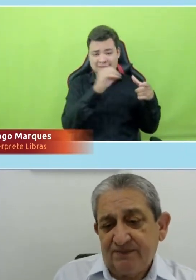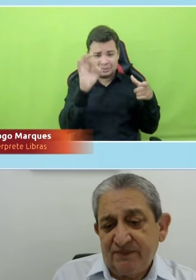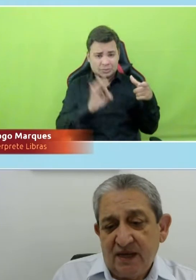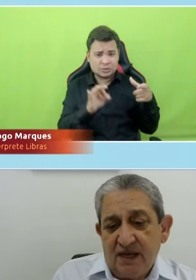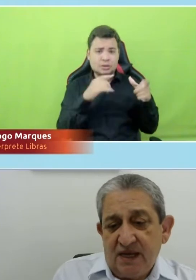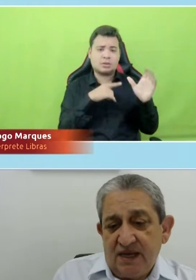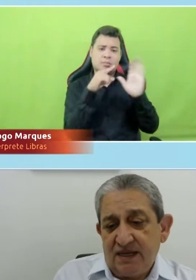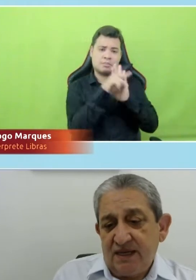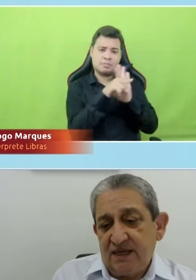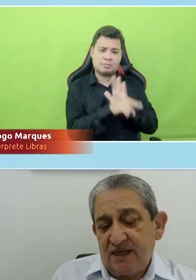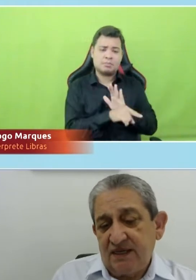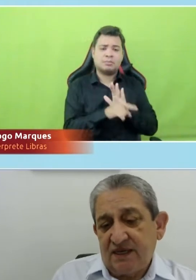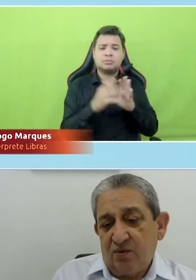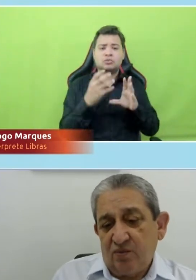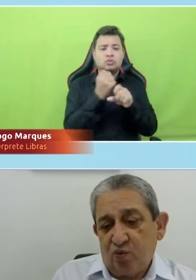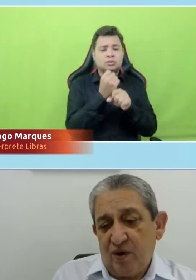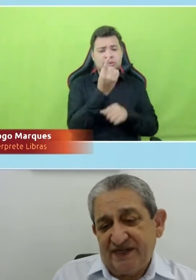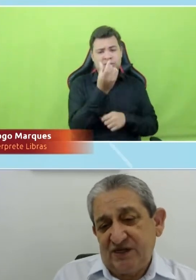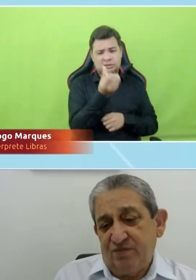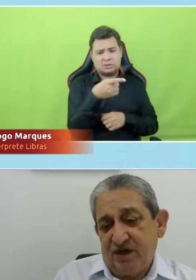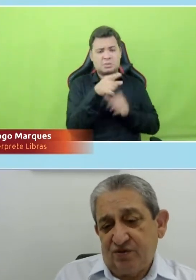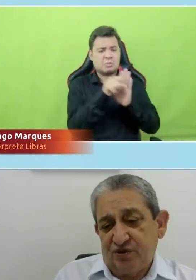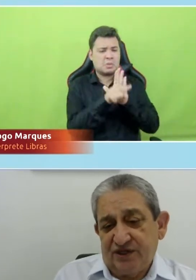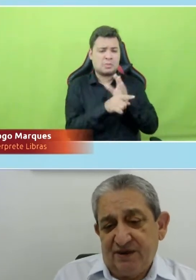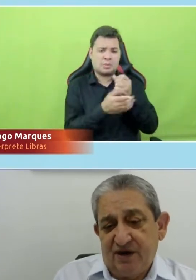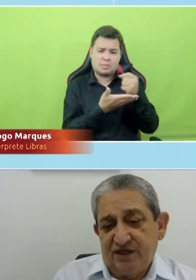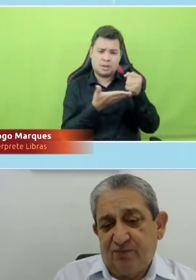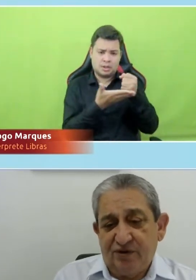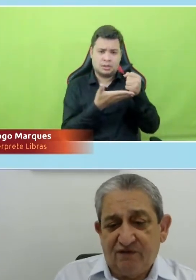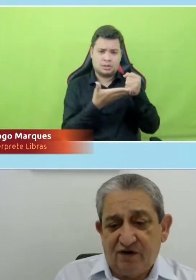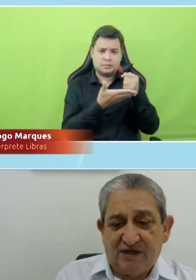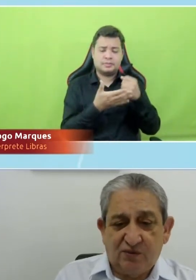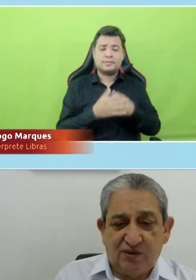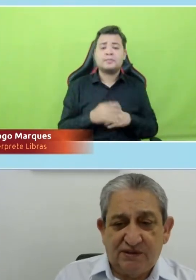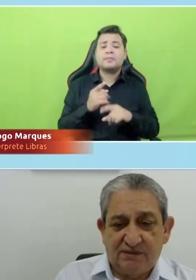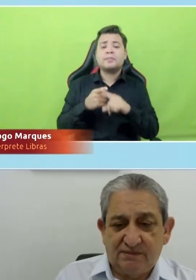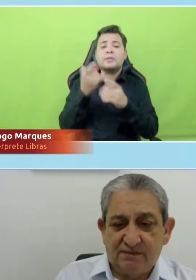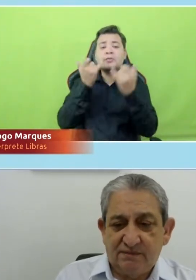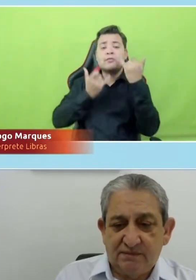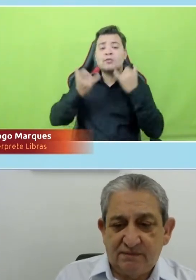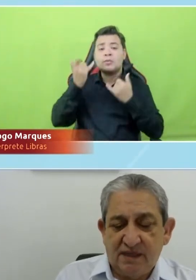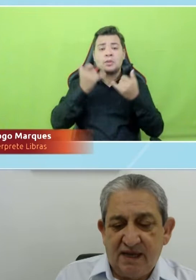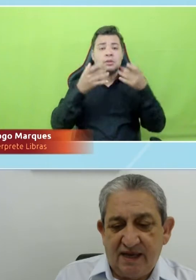perguntas. E, então, com esse aumento de demanda por informações